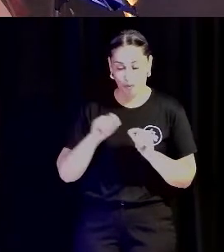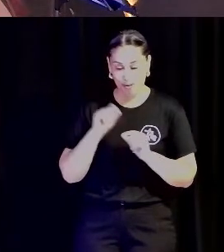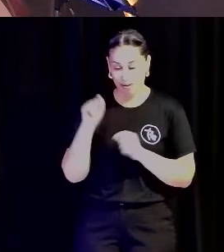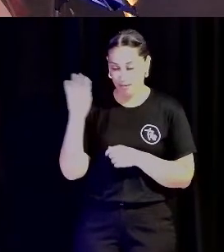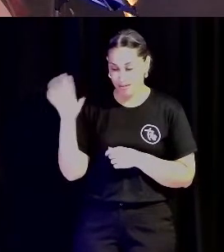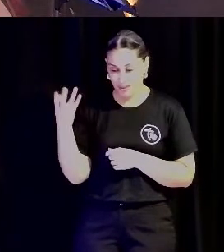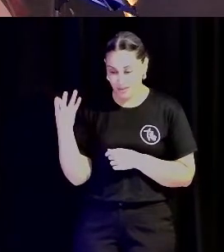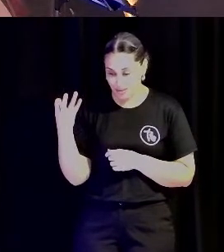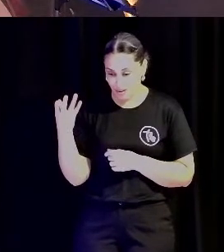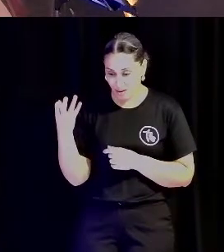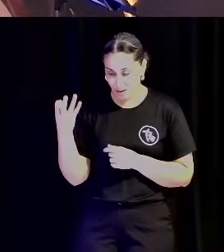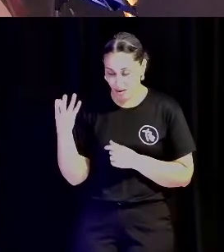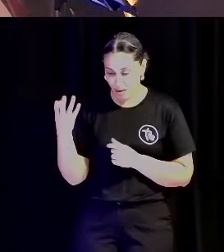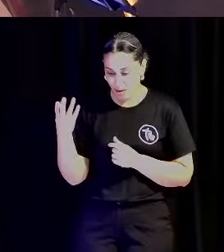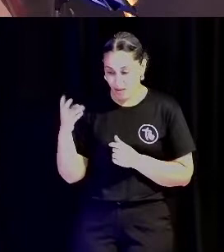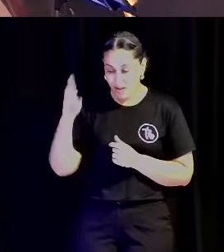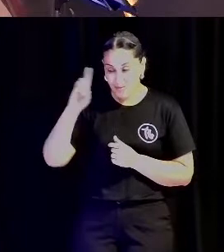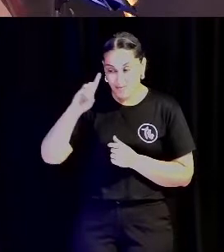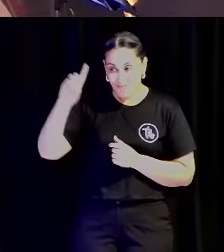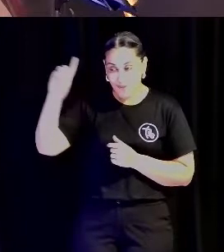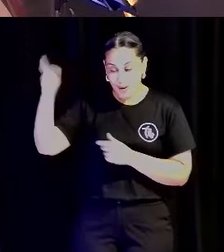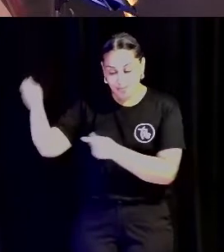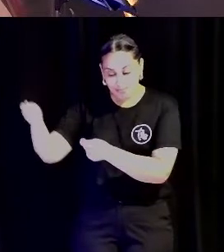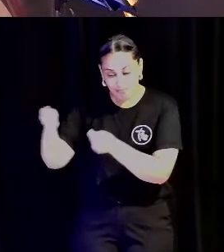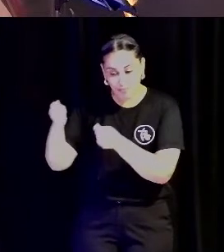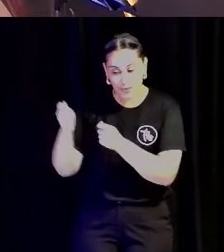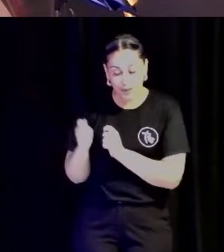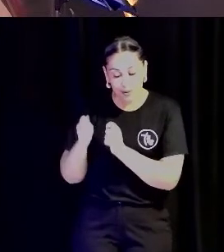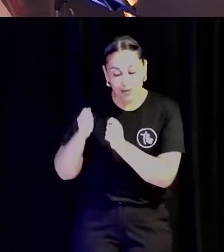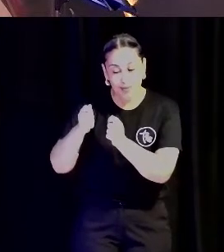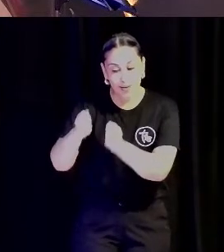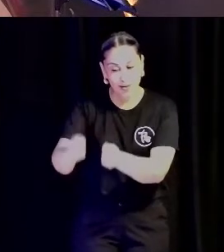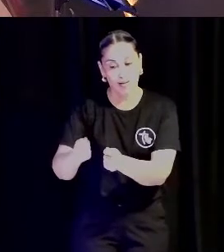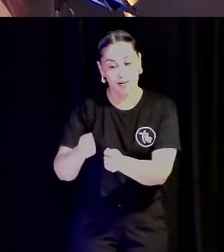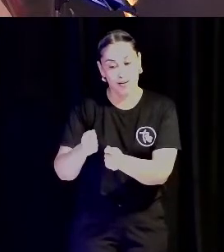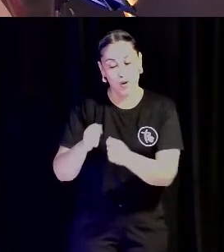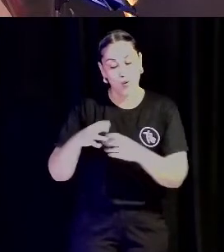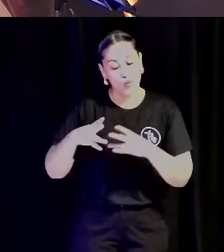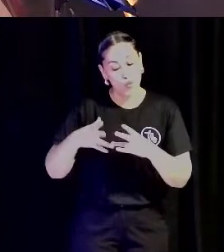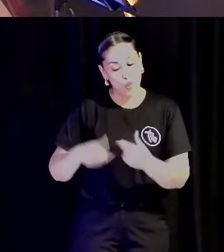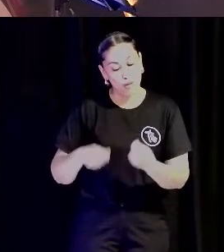Deus está suprindo as nossas necessidades.